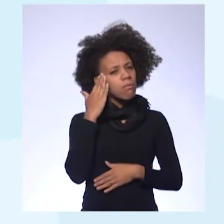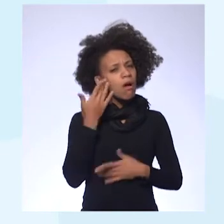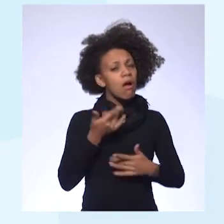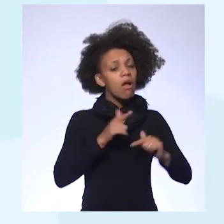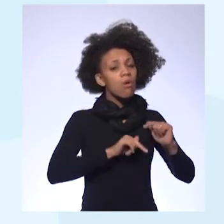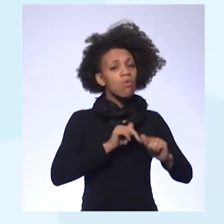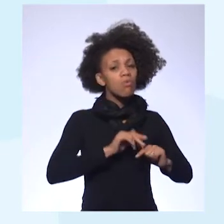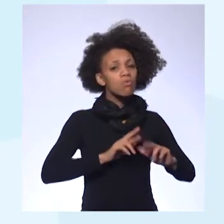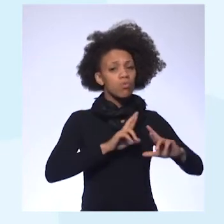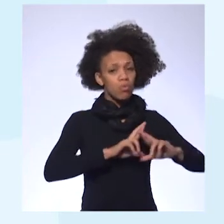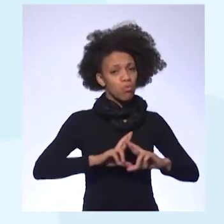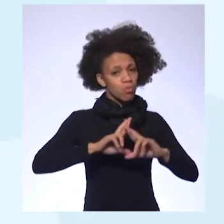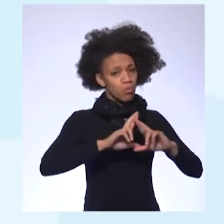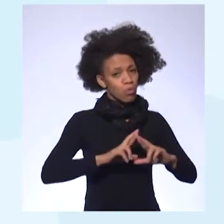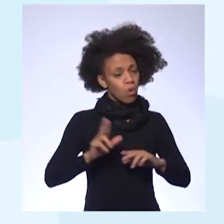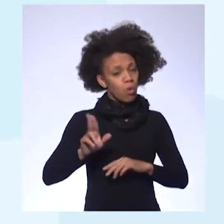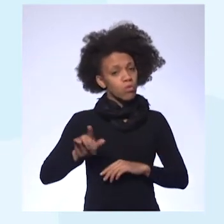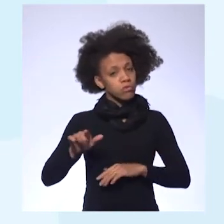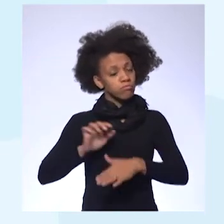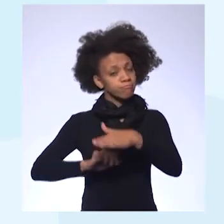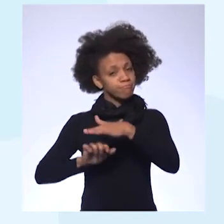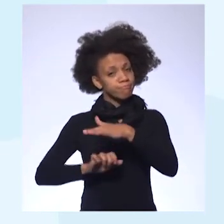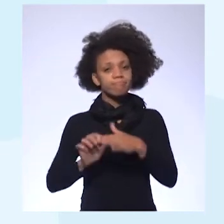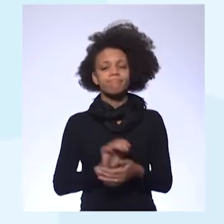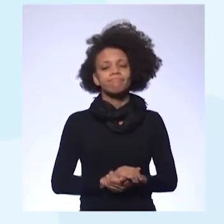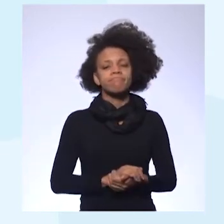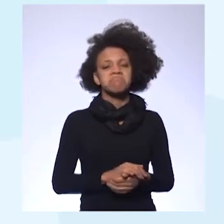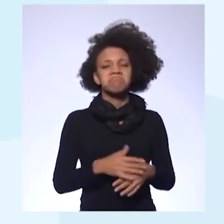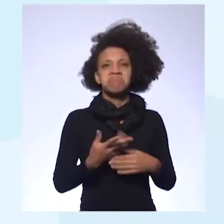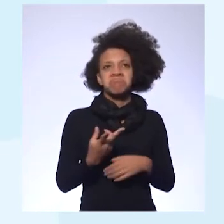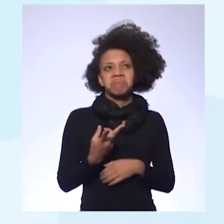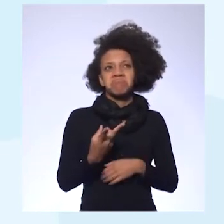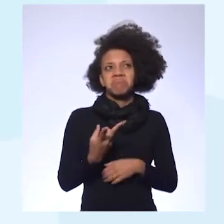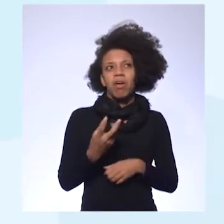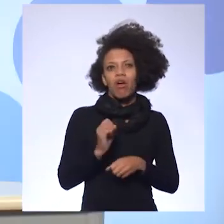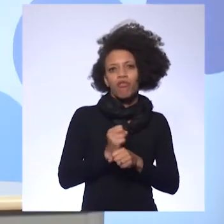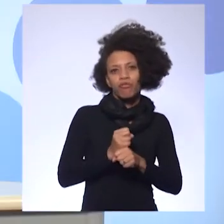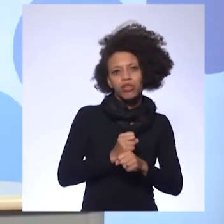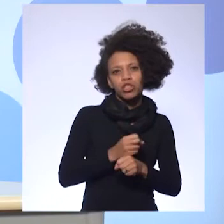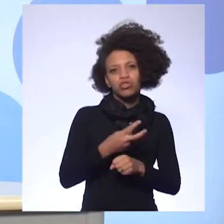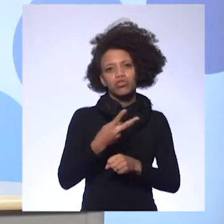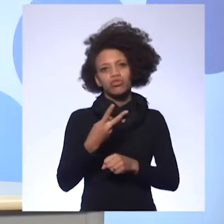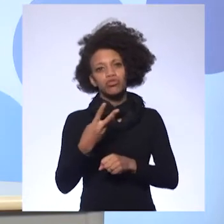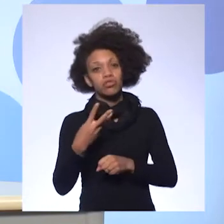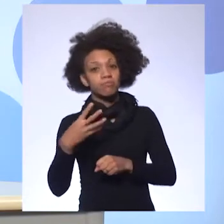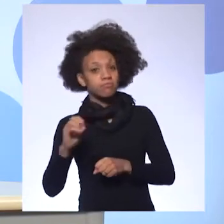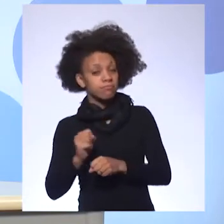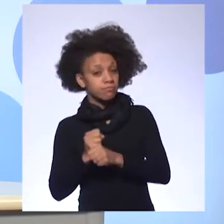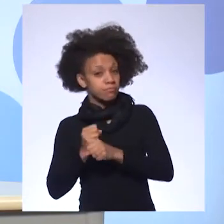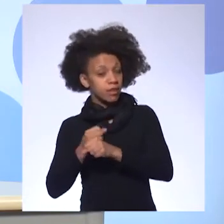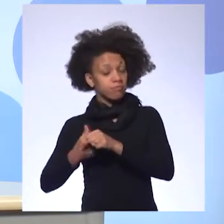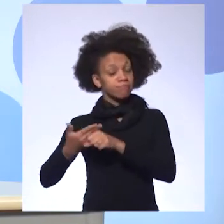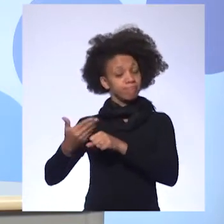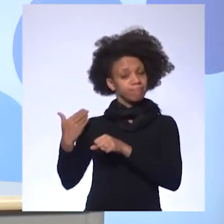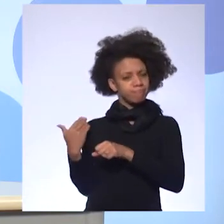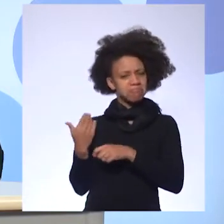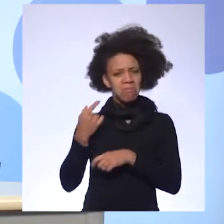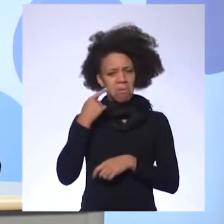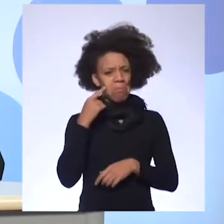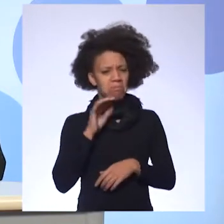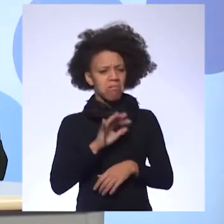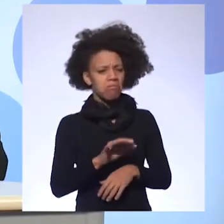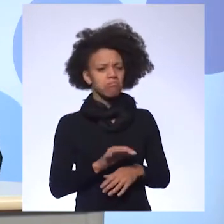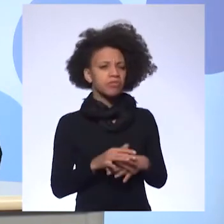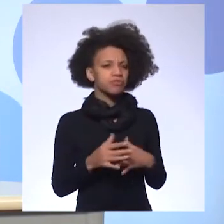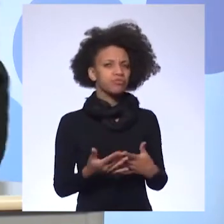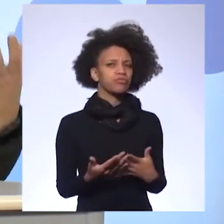recursos naturais usados pela indústria. Talvez há 20, 30 anos atrás, nós não pensaríamos nisso, né? Nessa forma